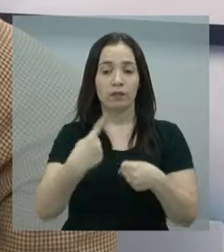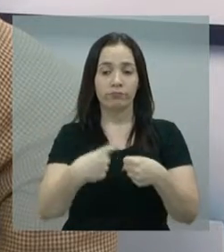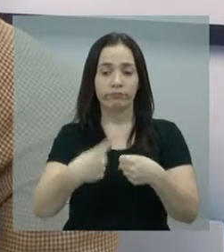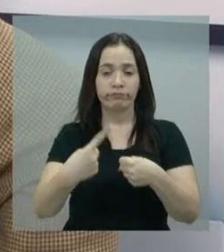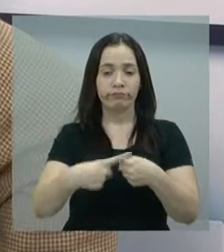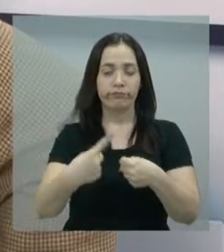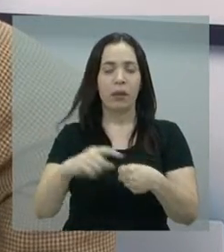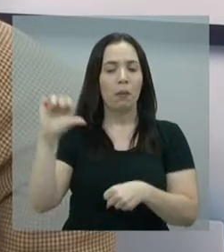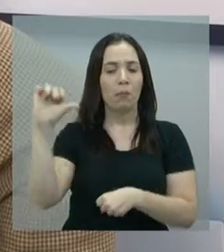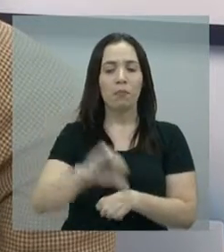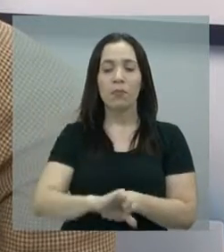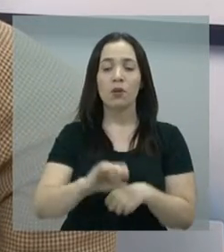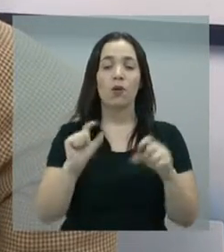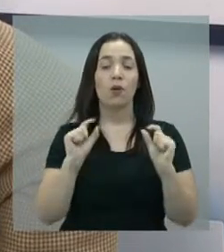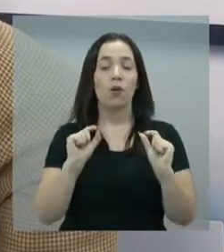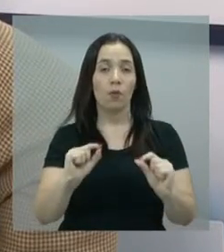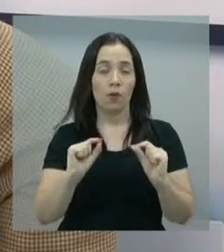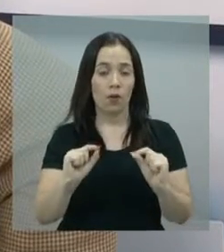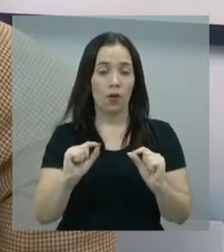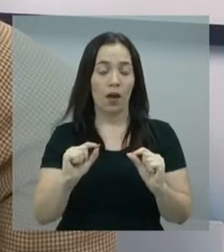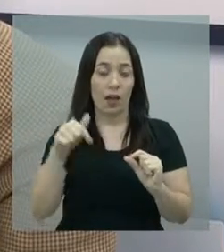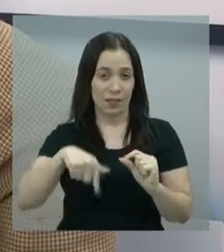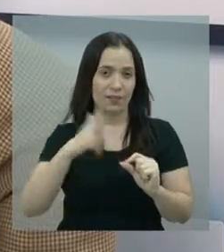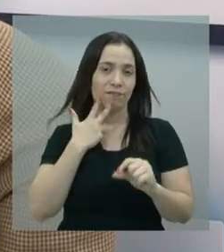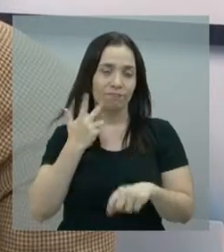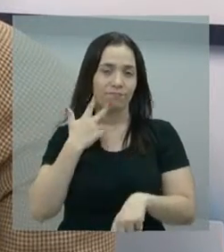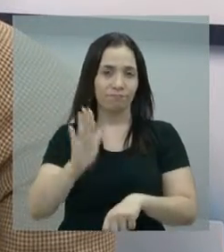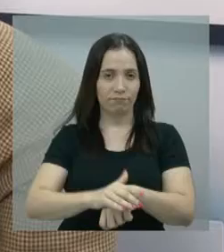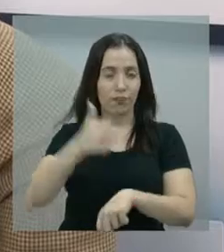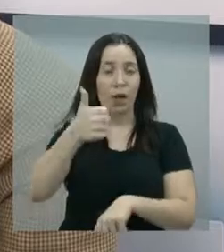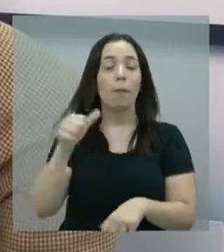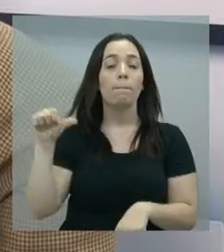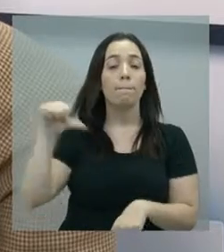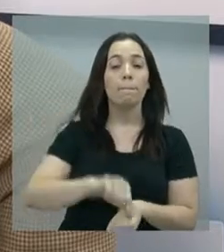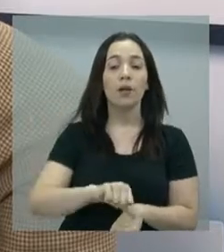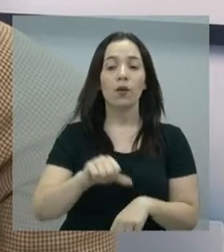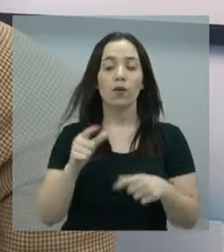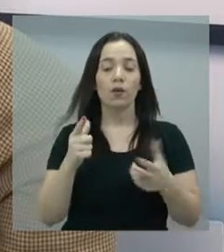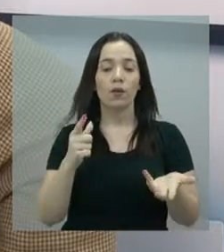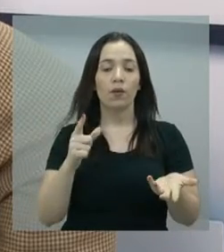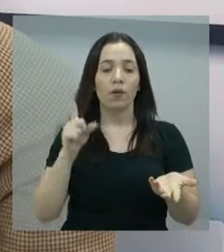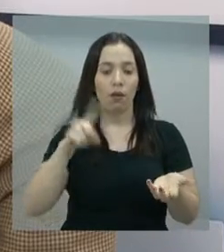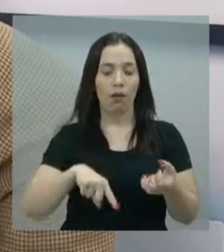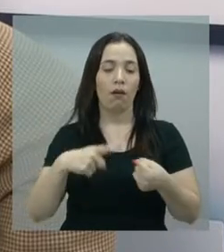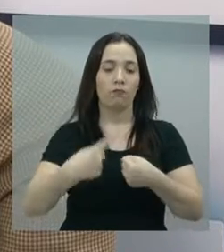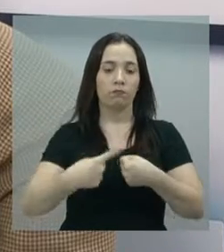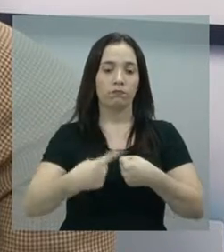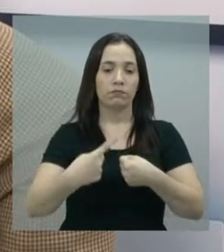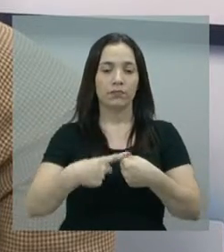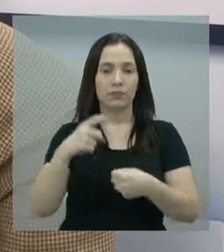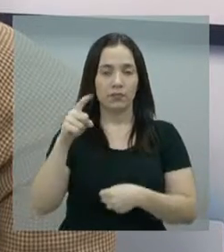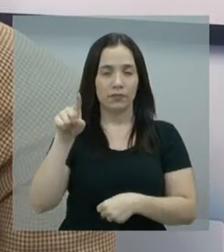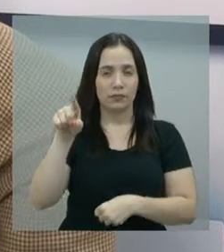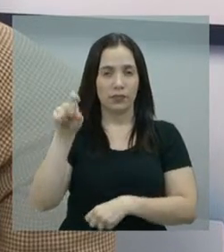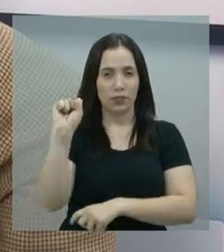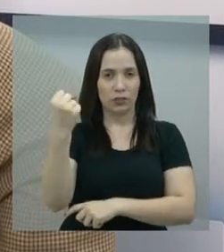dos melhores, hoje o Ceará, em 2017, é o melhor. E o pior hoje, parece, se eu não me engano, é Sergipe.